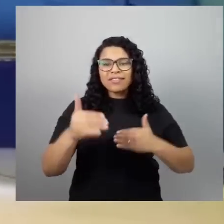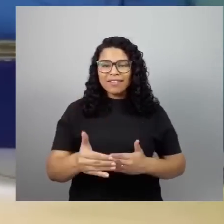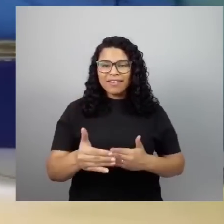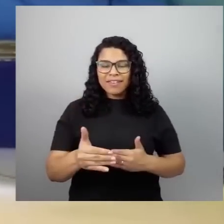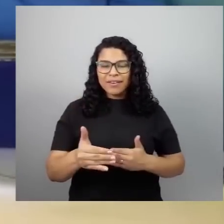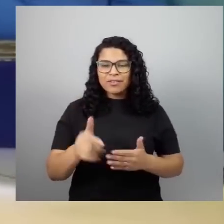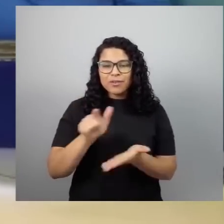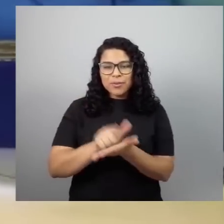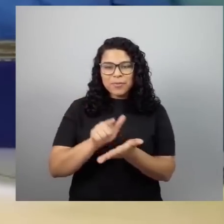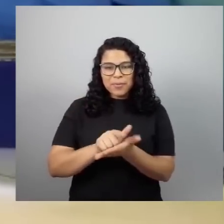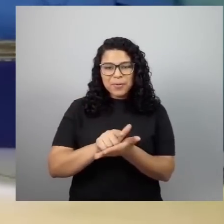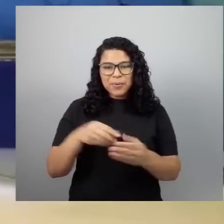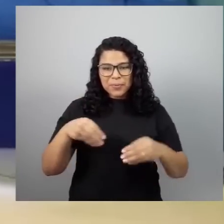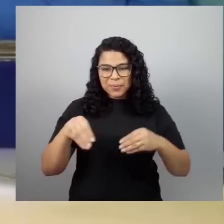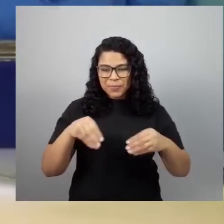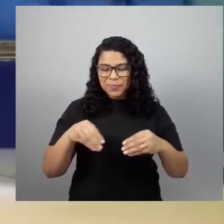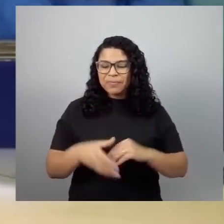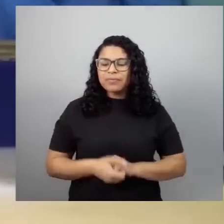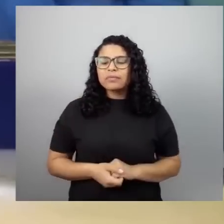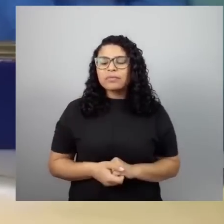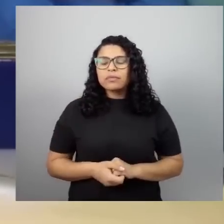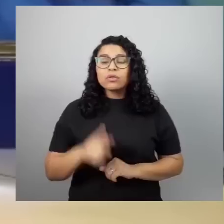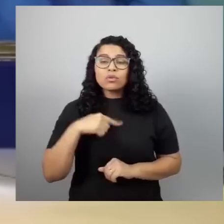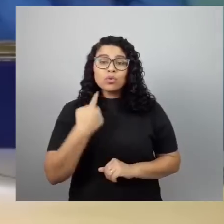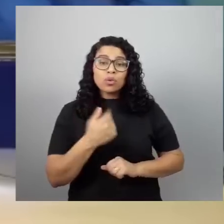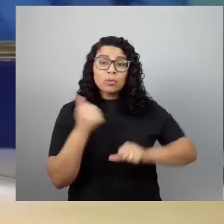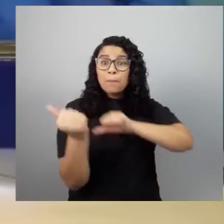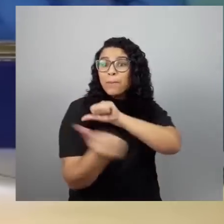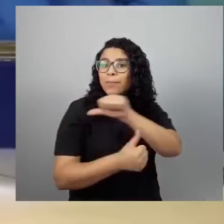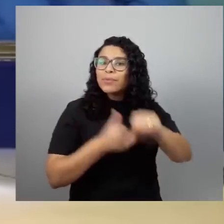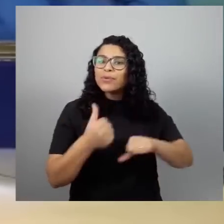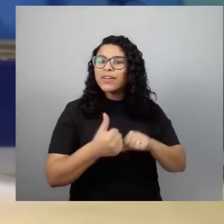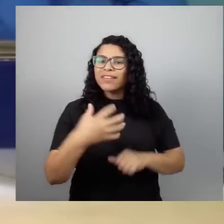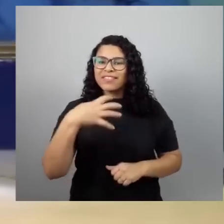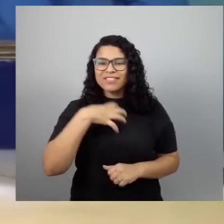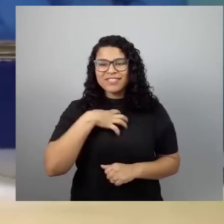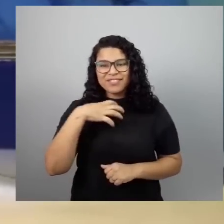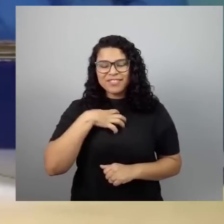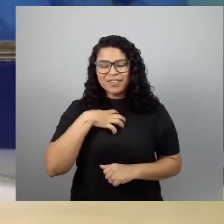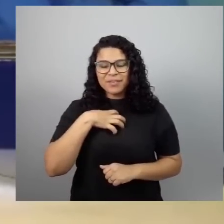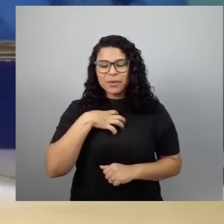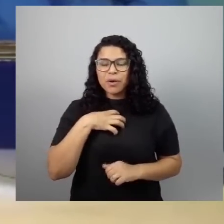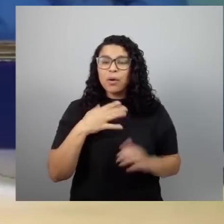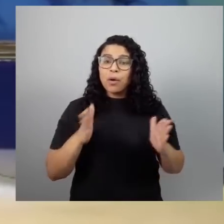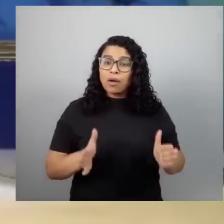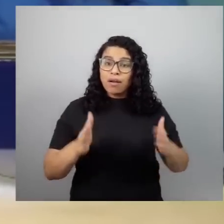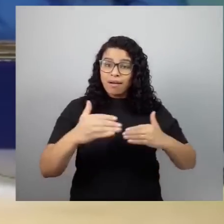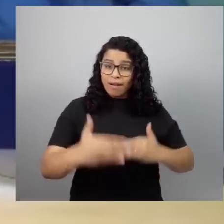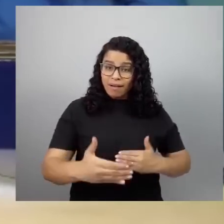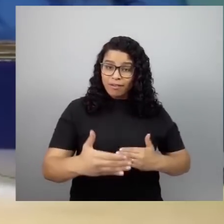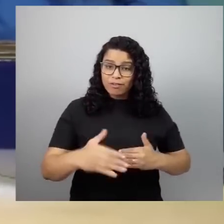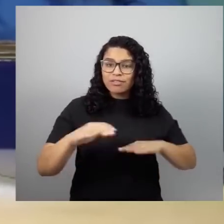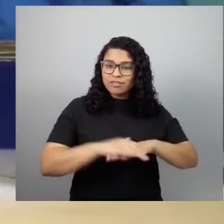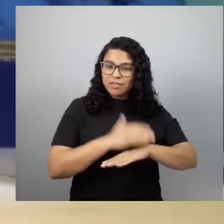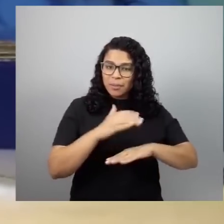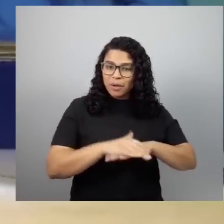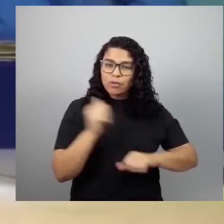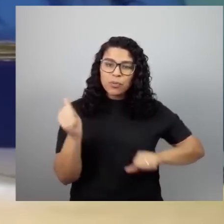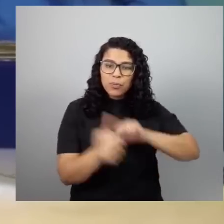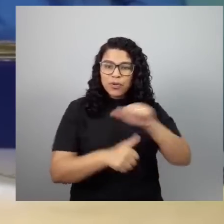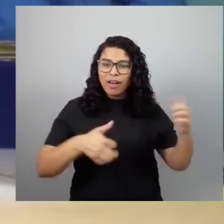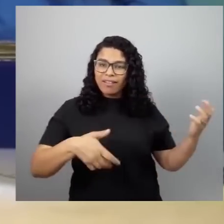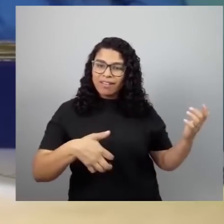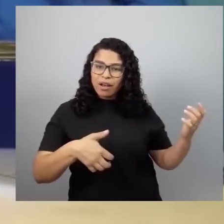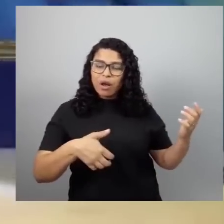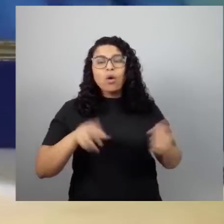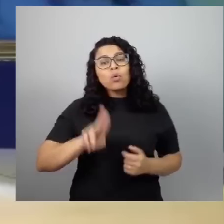É aí que está um grande faz de conta. Nós vamos transformar essa caixinha aqui de sapato em um violão apenas com